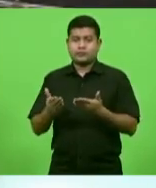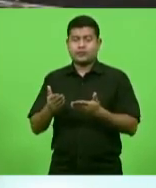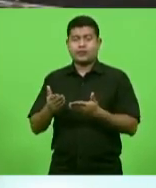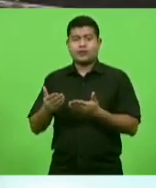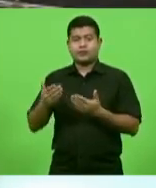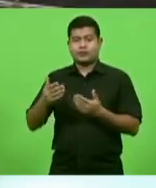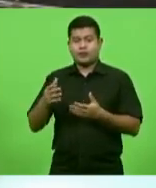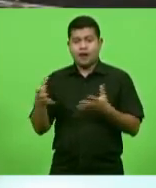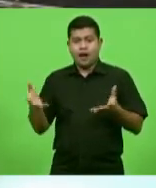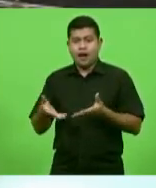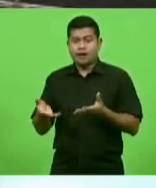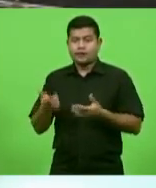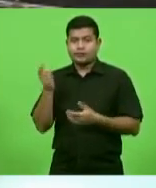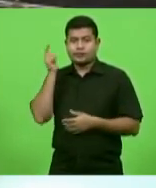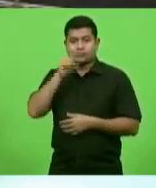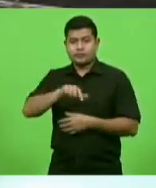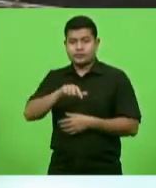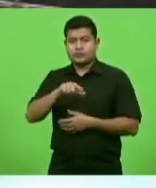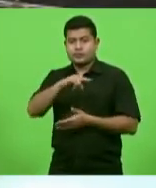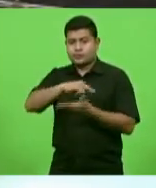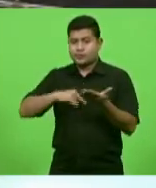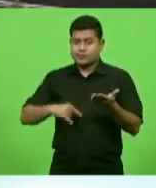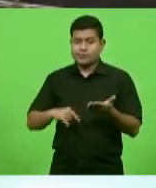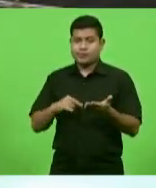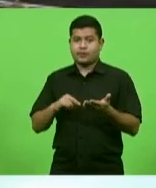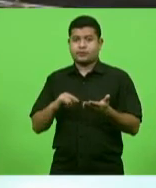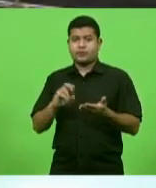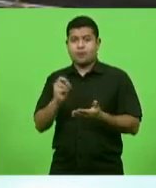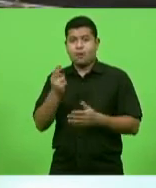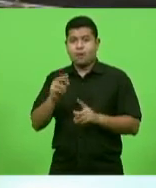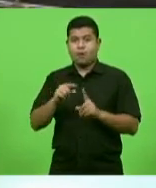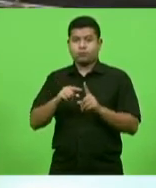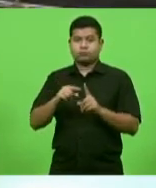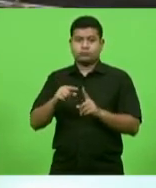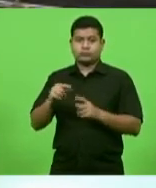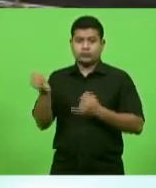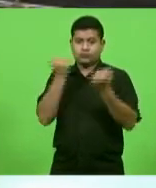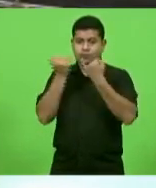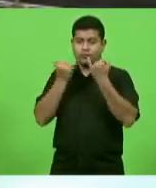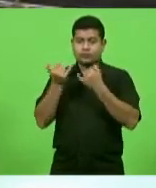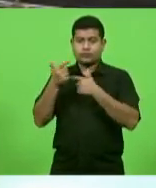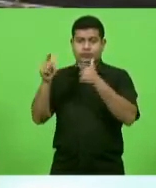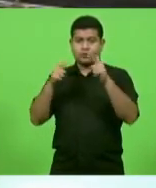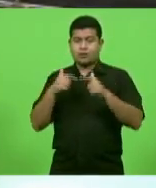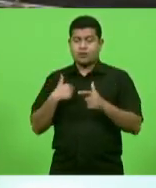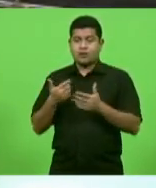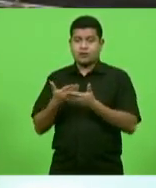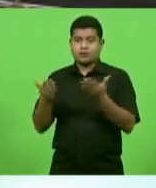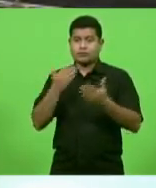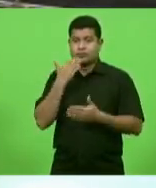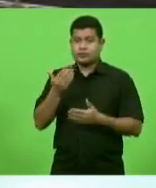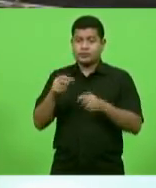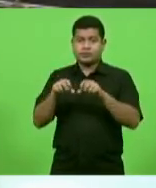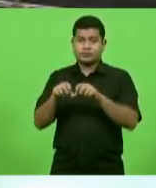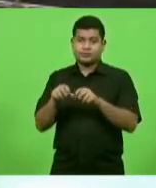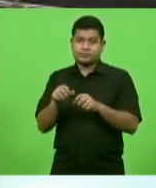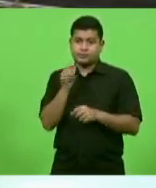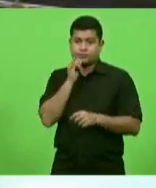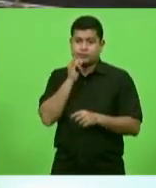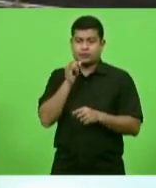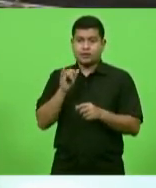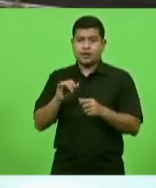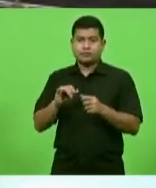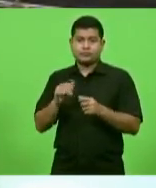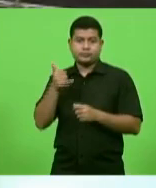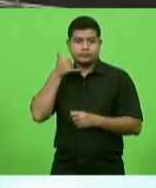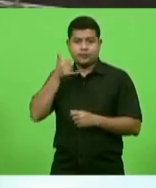material apreendido documentos arrecadados ou dados obtidos em decorrência dos pedidos de quebra de